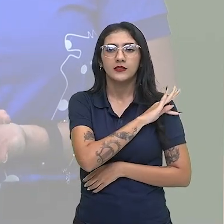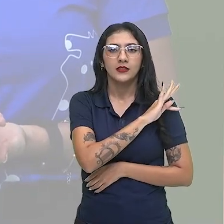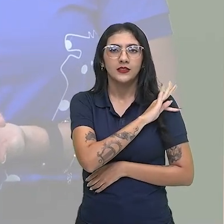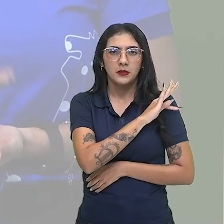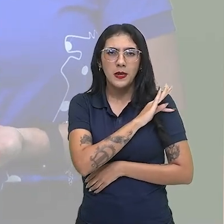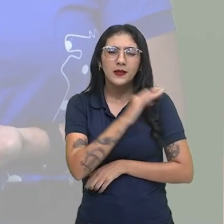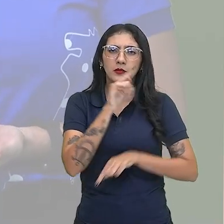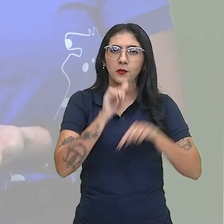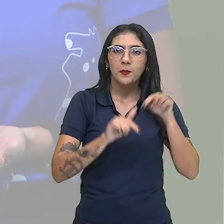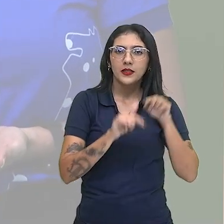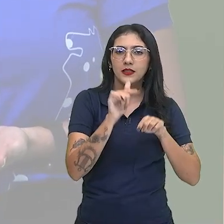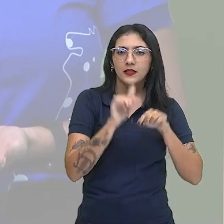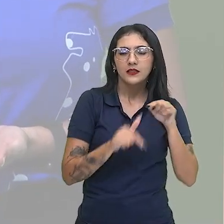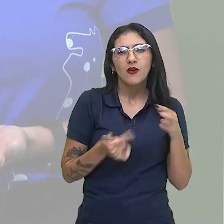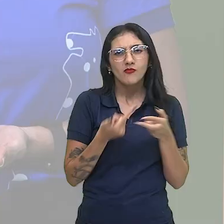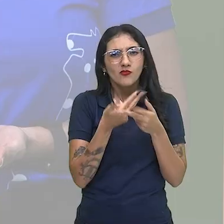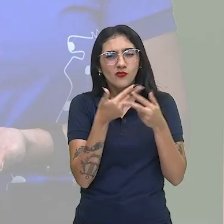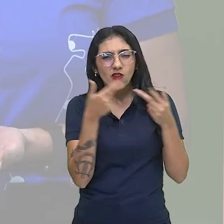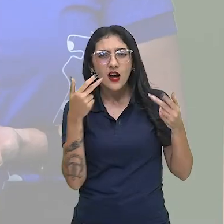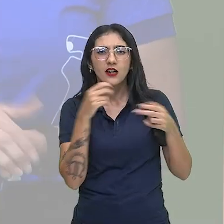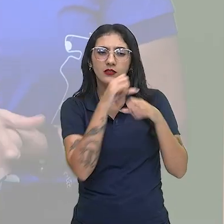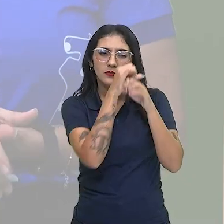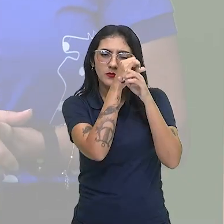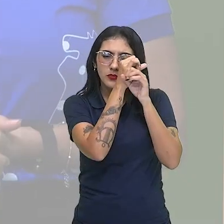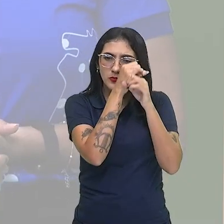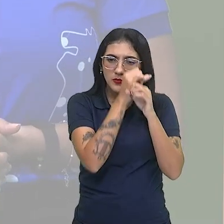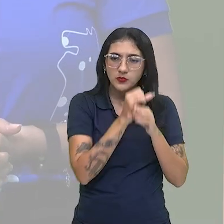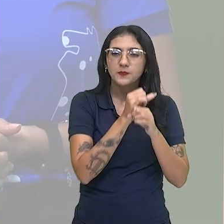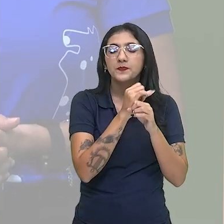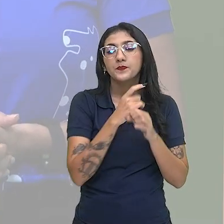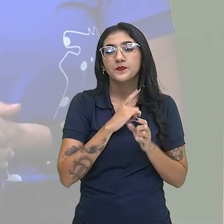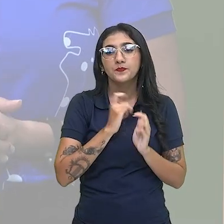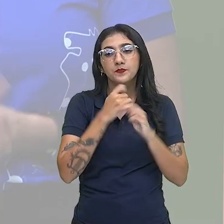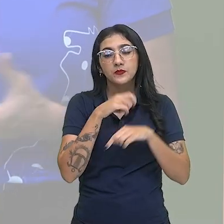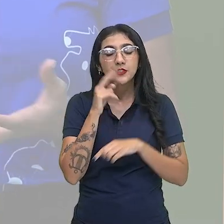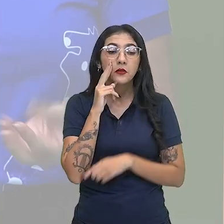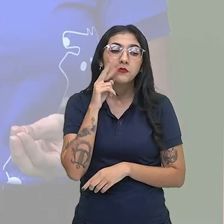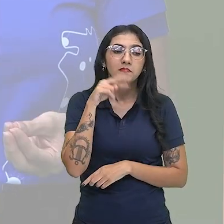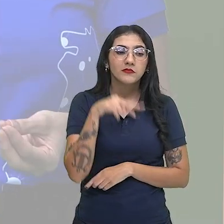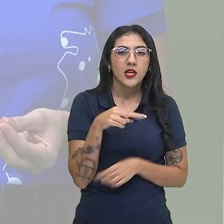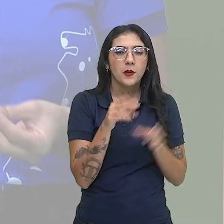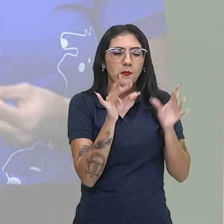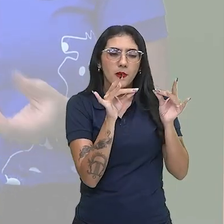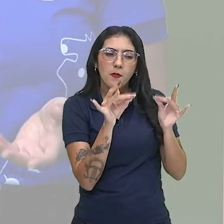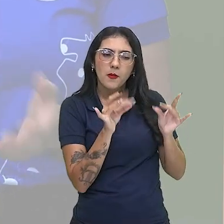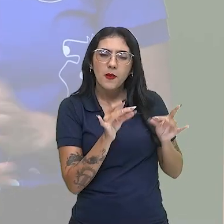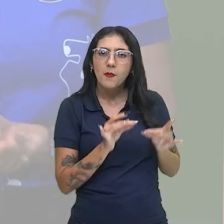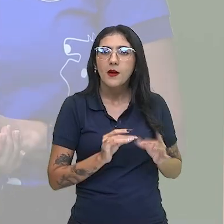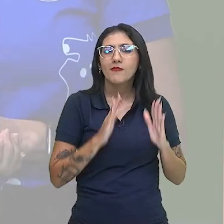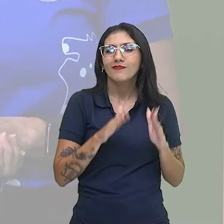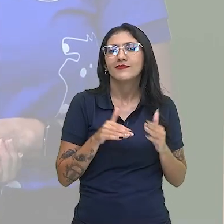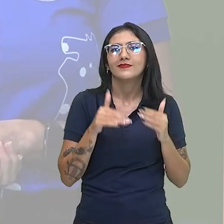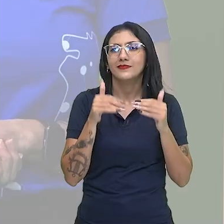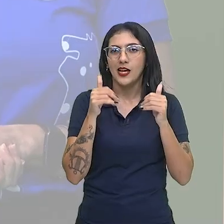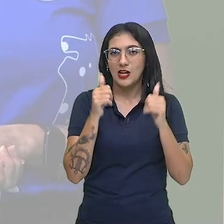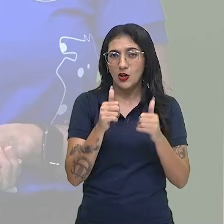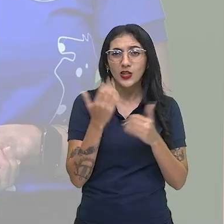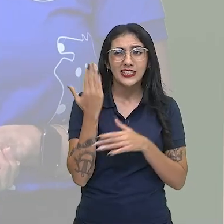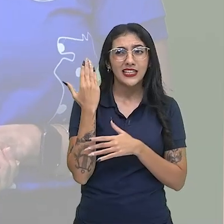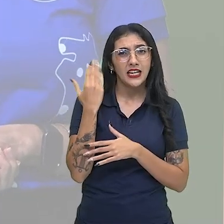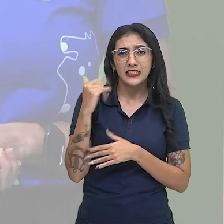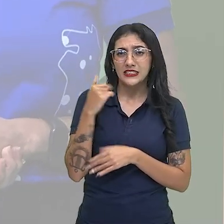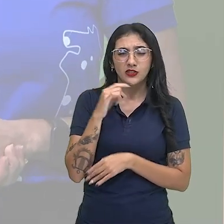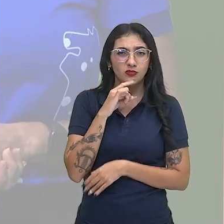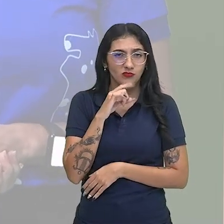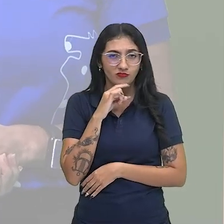esses instrumentos chamados microscópios, nós podemos acessar esse mundo, né, que estava até então